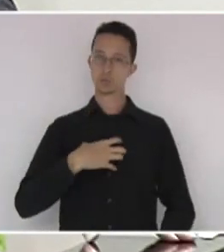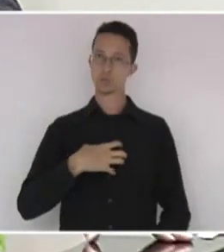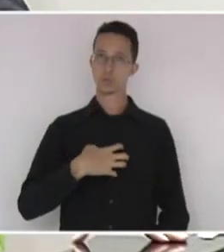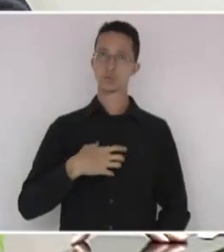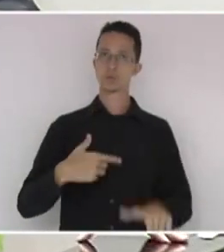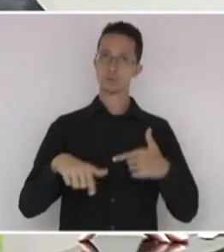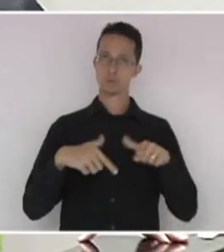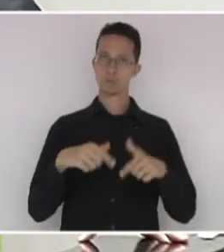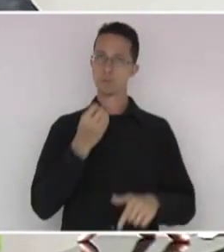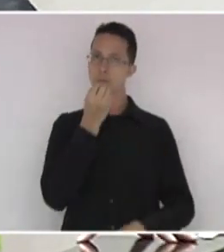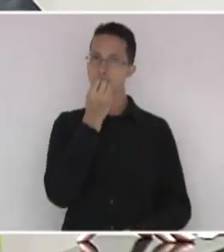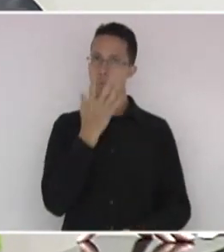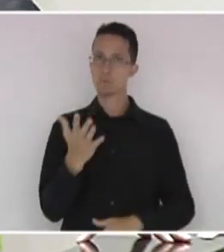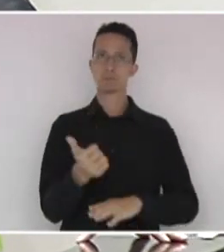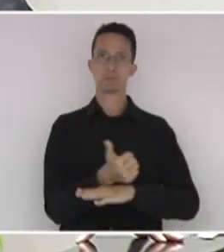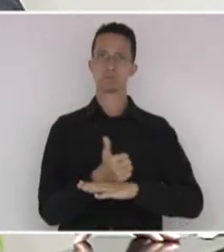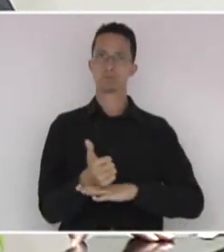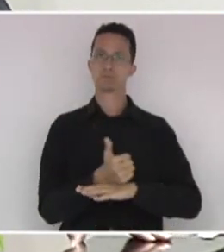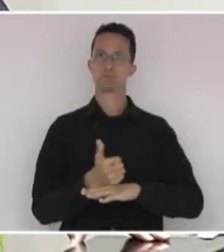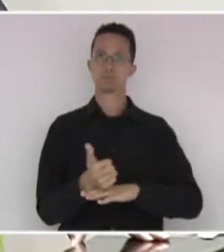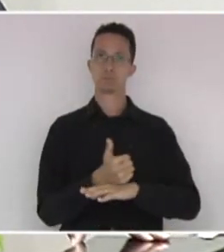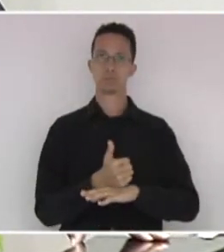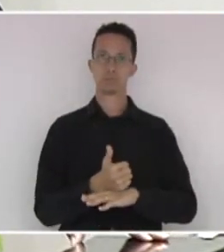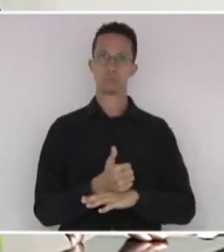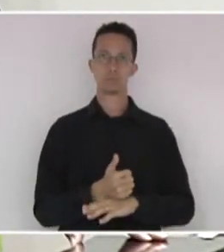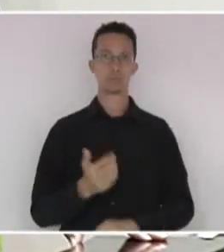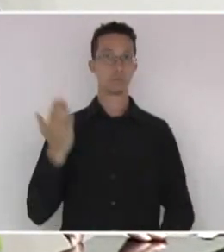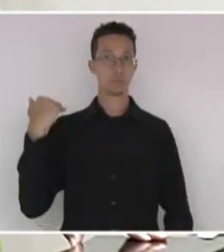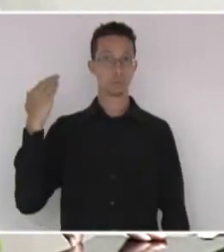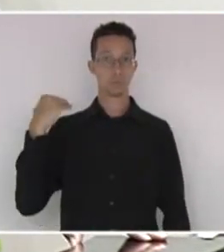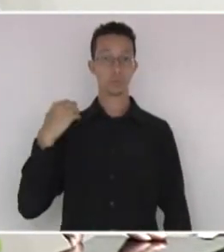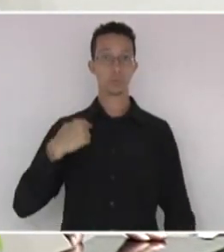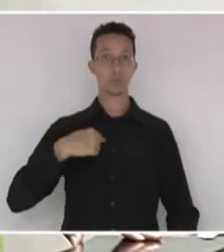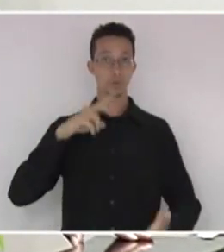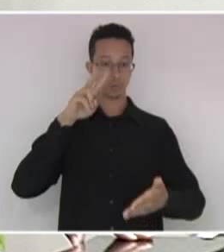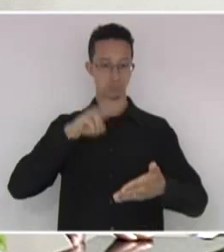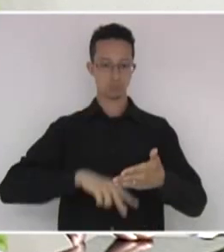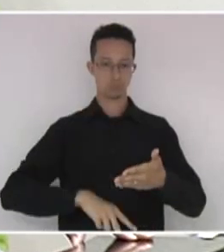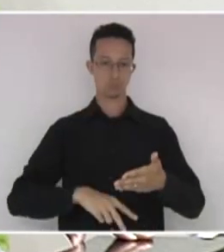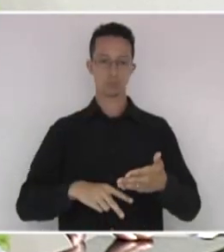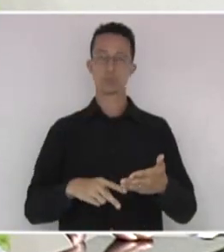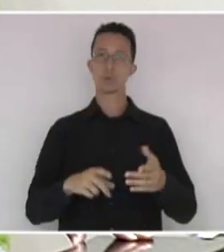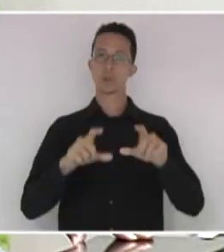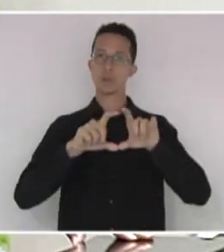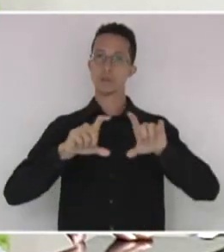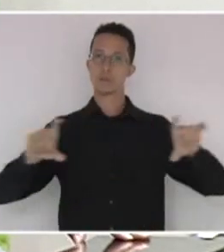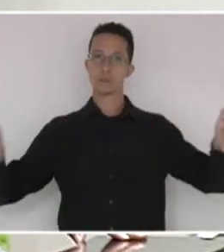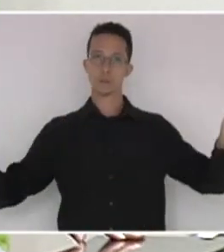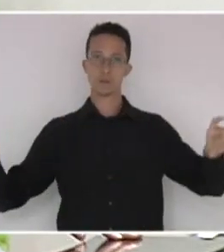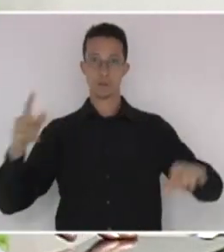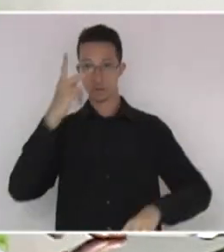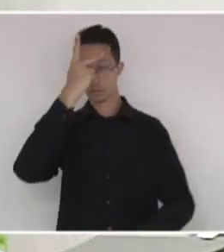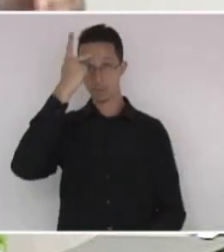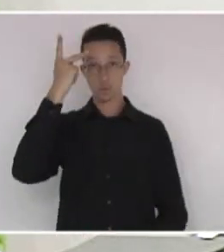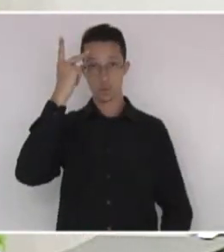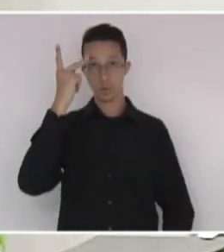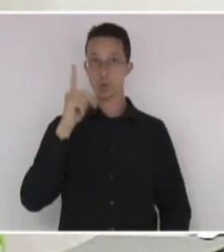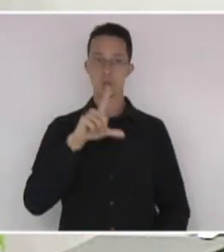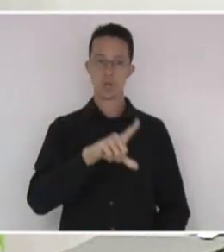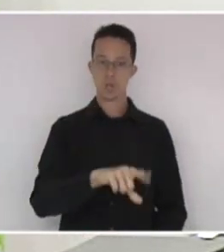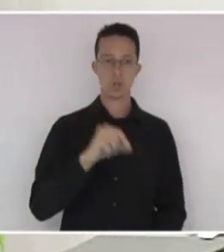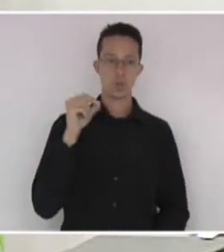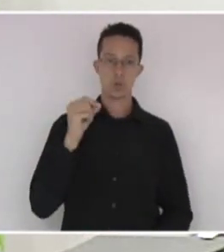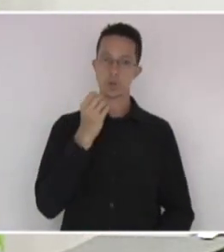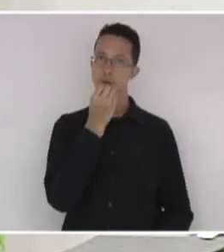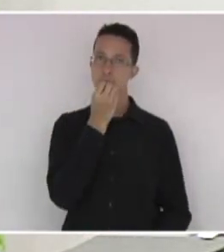eu li uma frase que diz que ninguém escolhe uma boa profissão, todo mundo escolhe naquilo que tem que